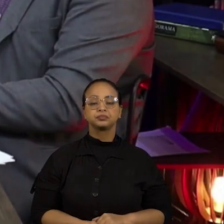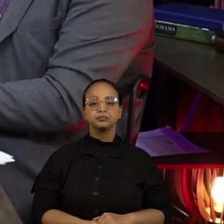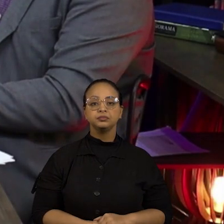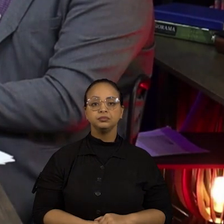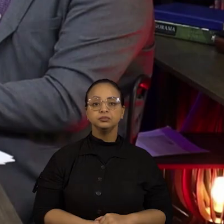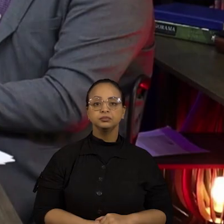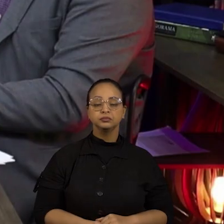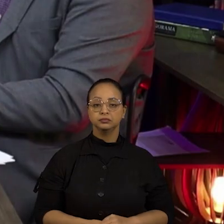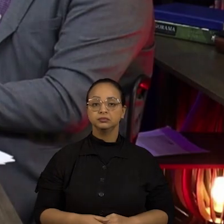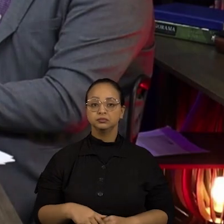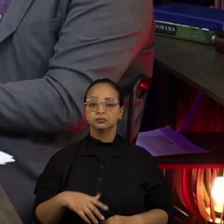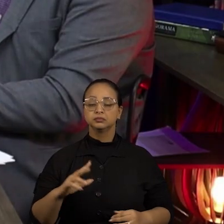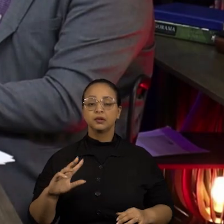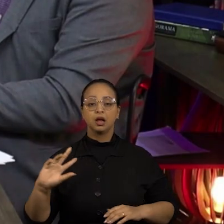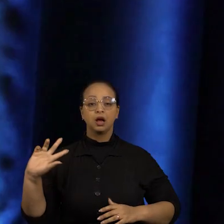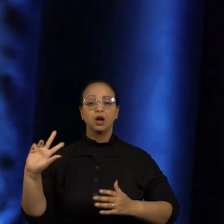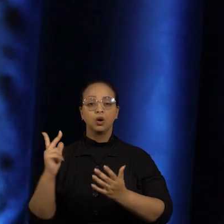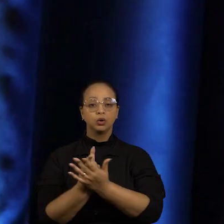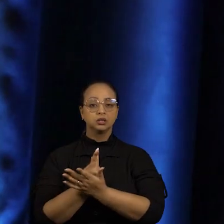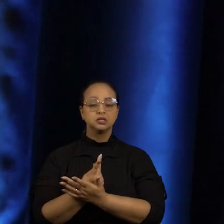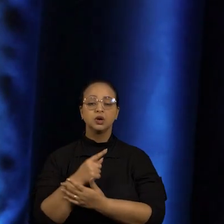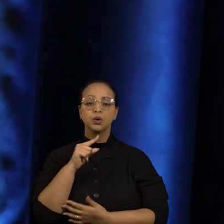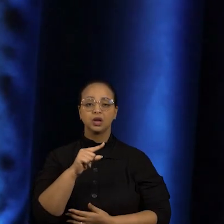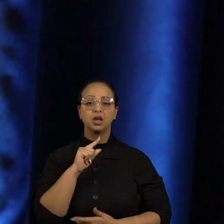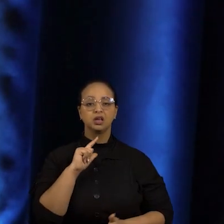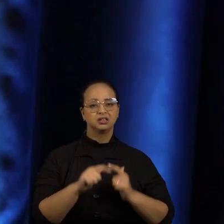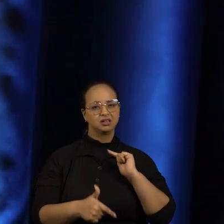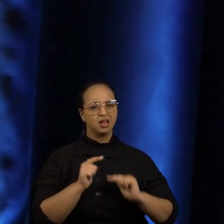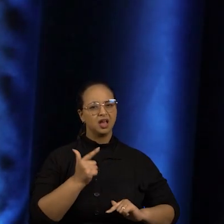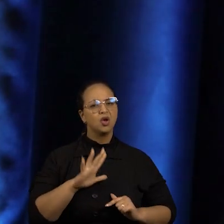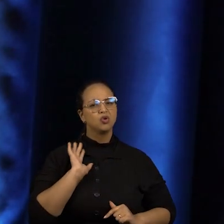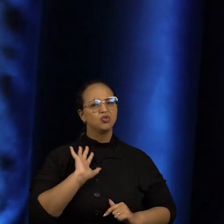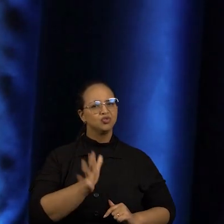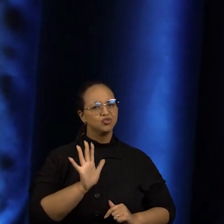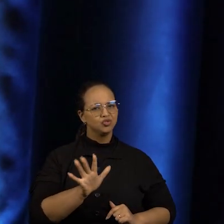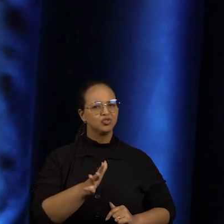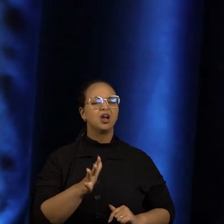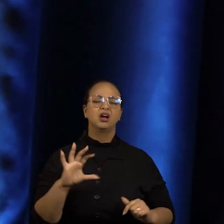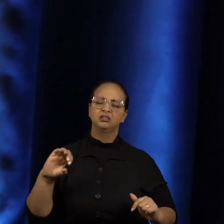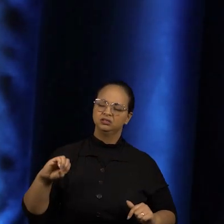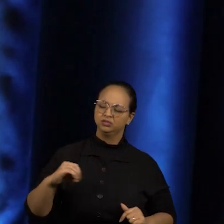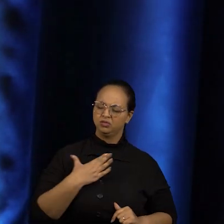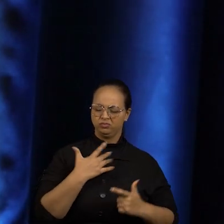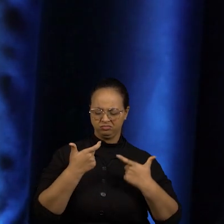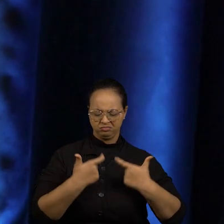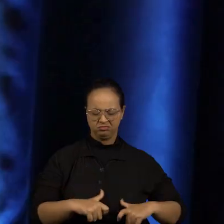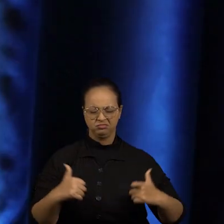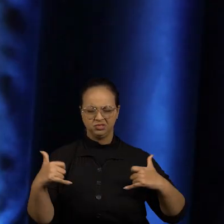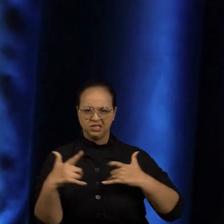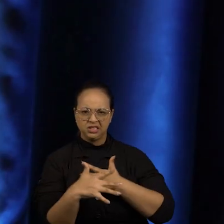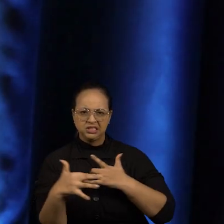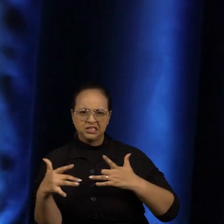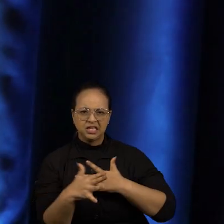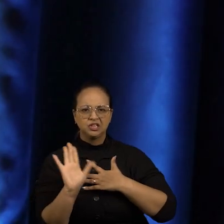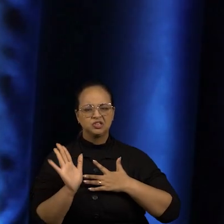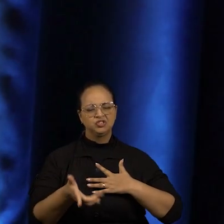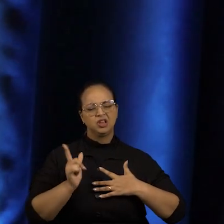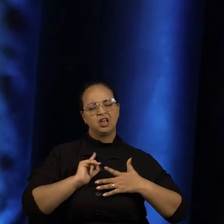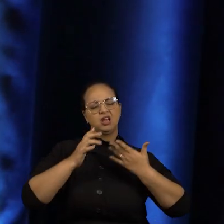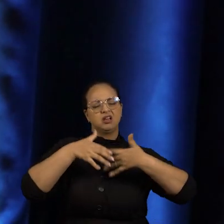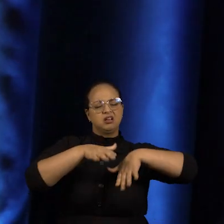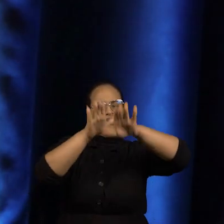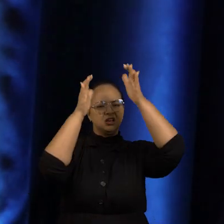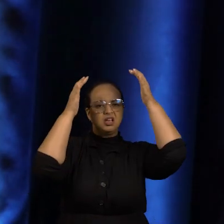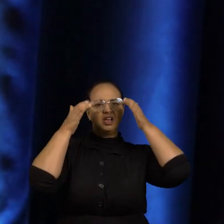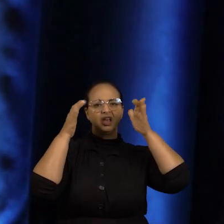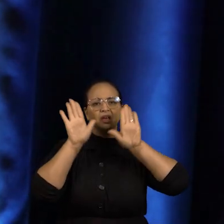Israel já era nação, já tinha, né, o período do rei, mas havia uma situação muito complicada,